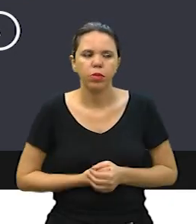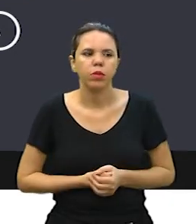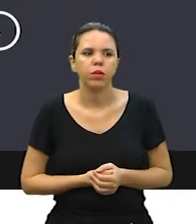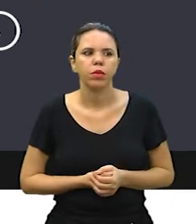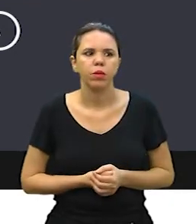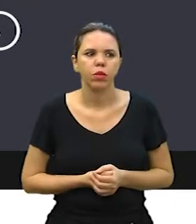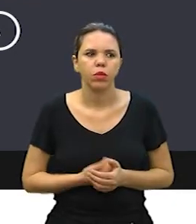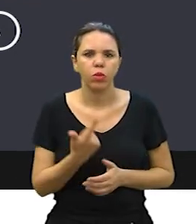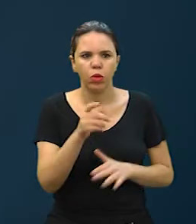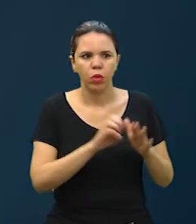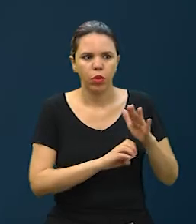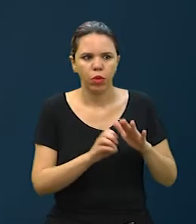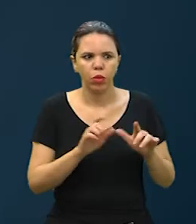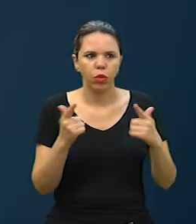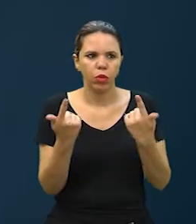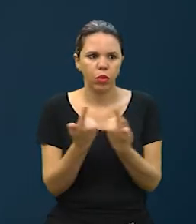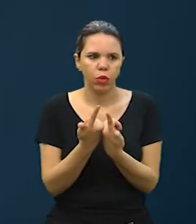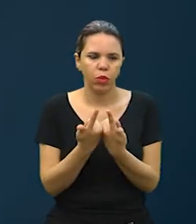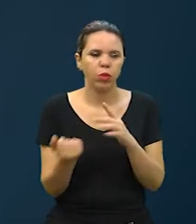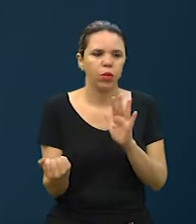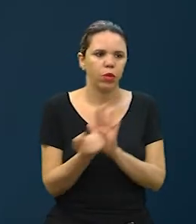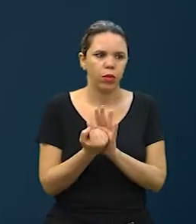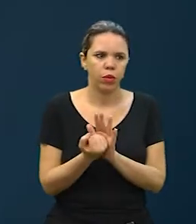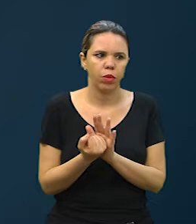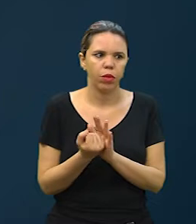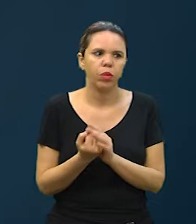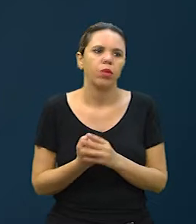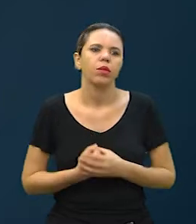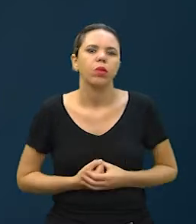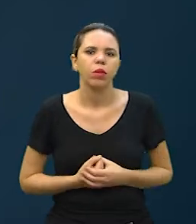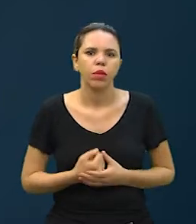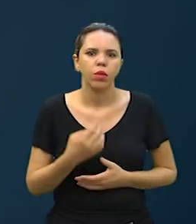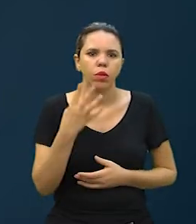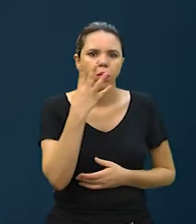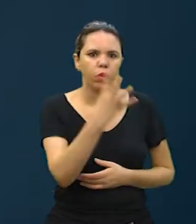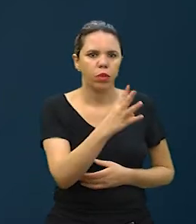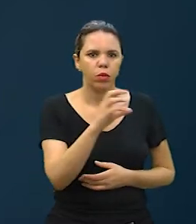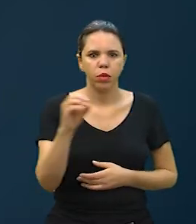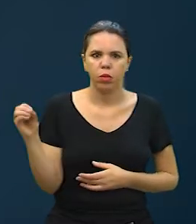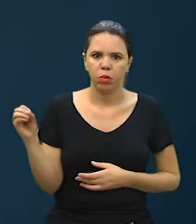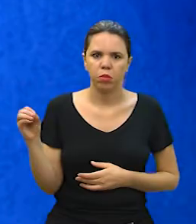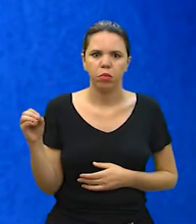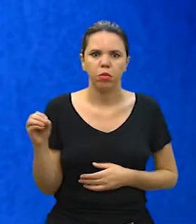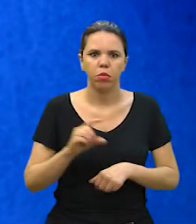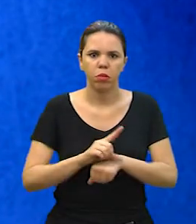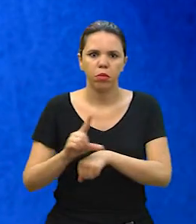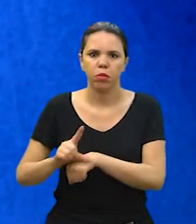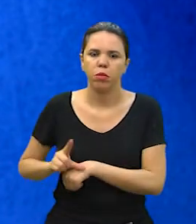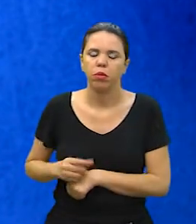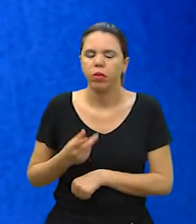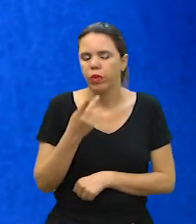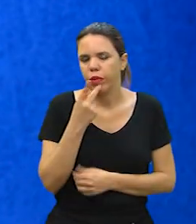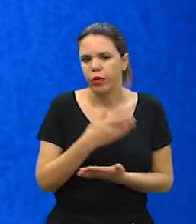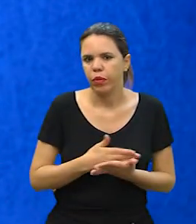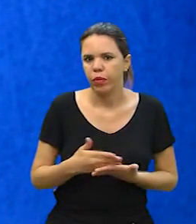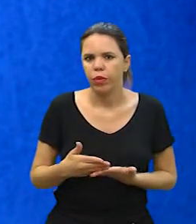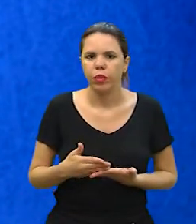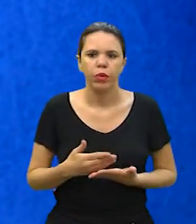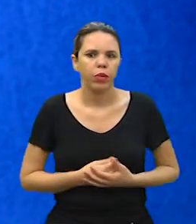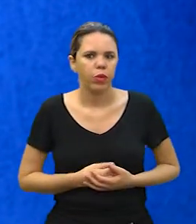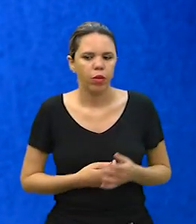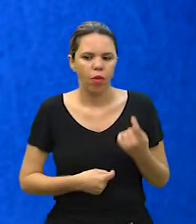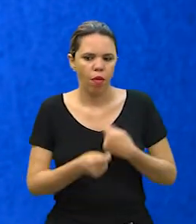alimentação, todas franqueadas. Hoje nós somos um grupo de franquias de perto de 400 unidades. O Flávio, a gente falou no início,